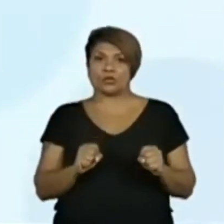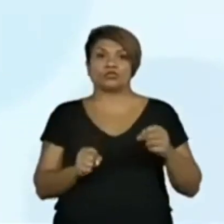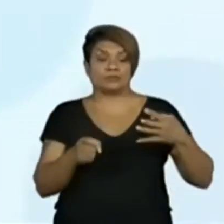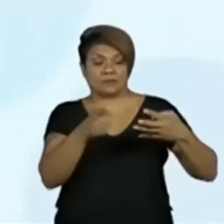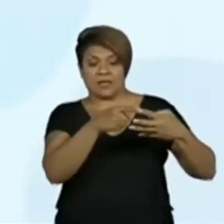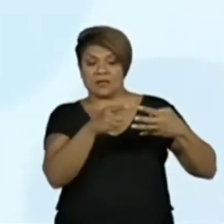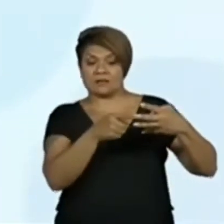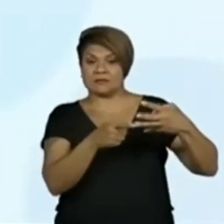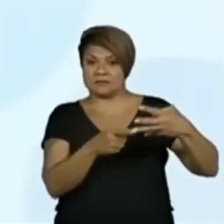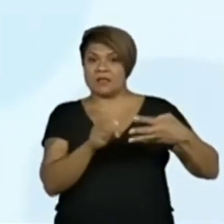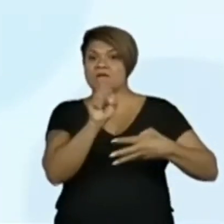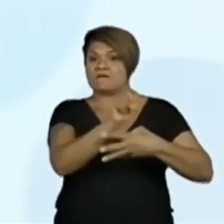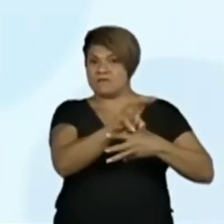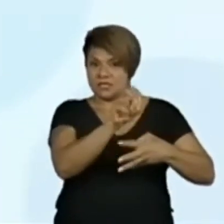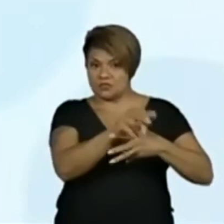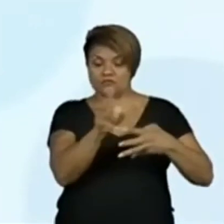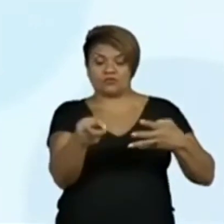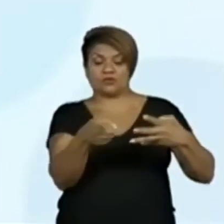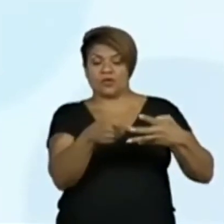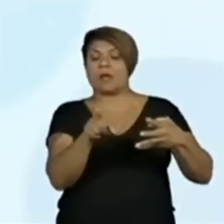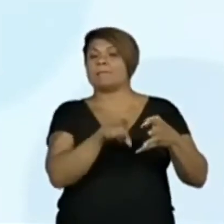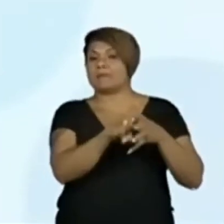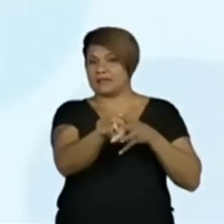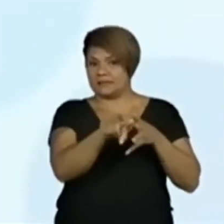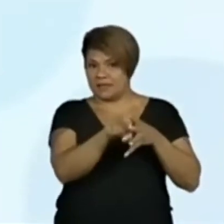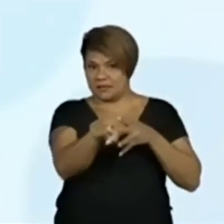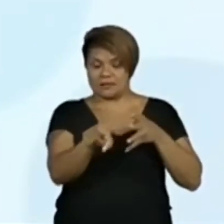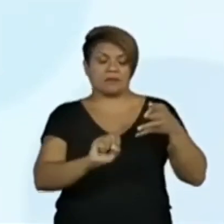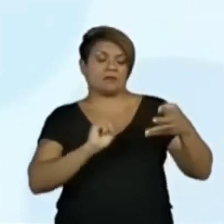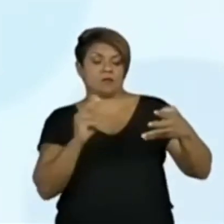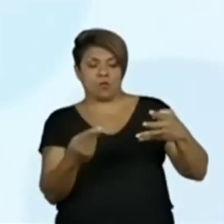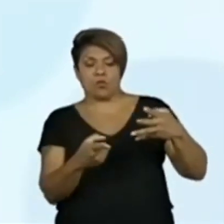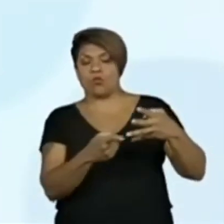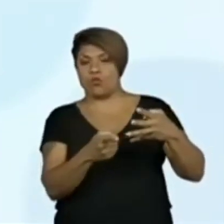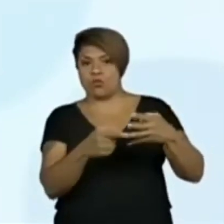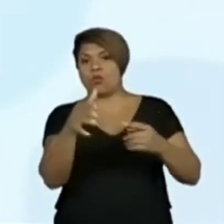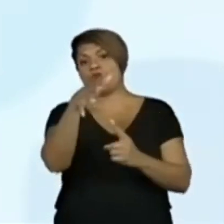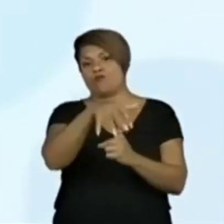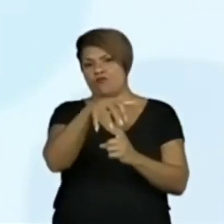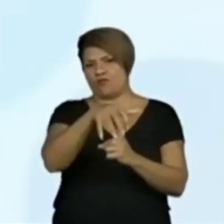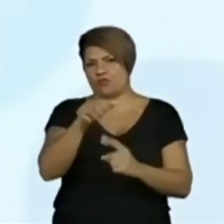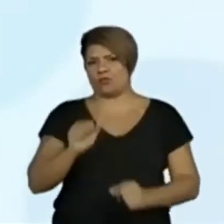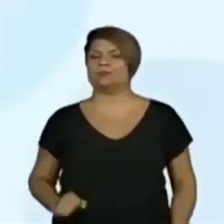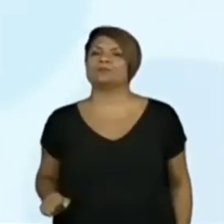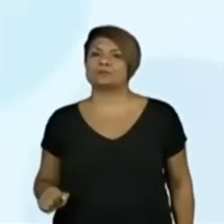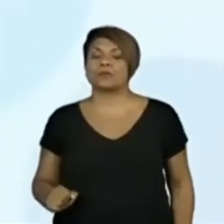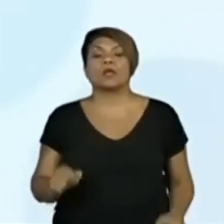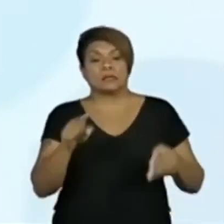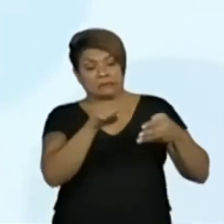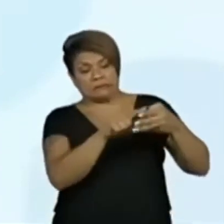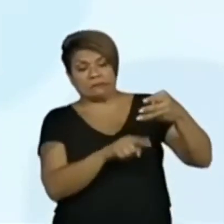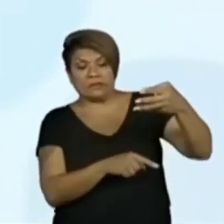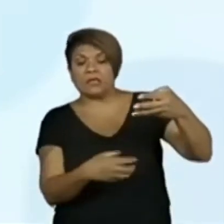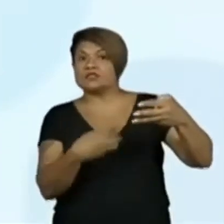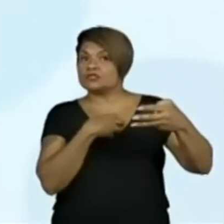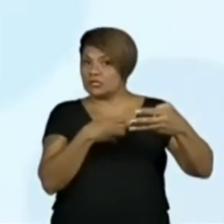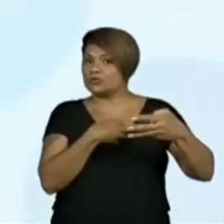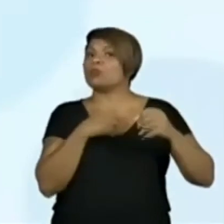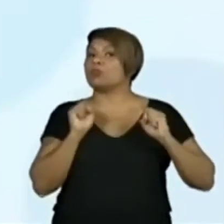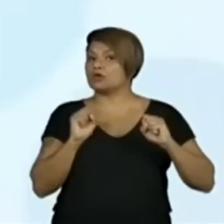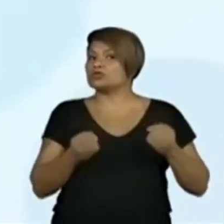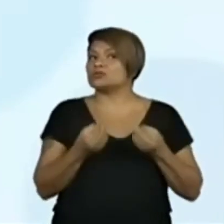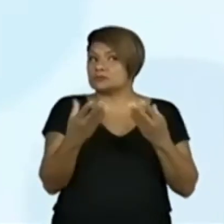por vírus, bactéria ou fungos. Então, temos aí as 3 maneiras de causa, não é?